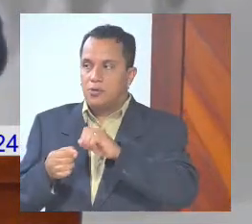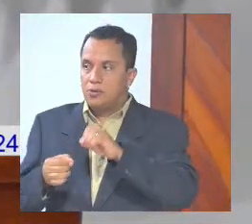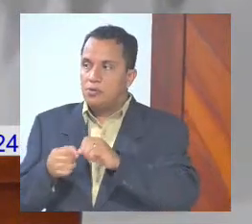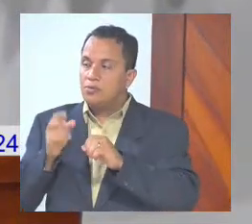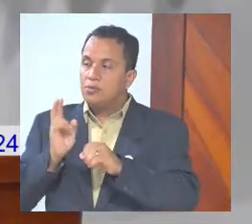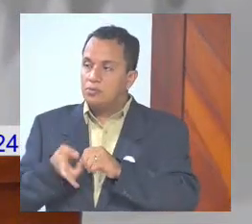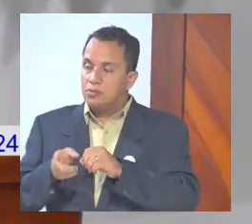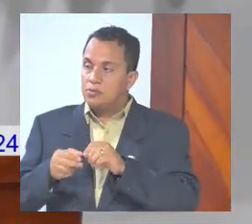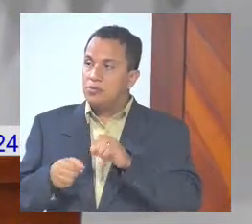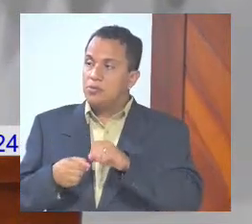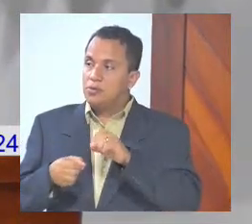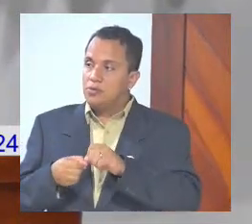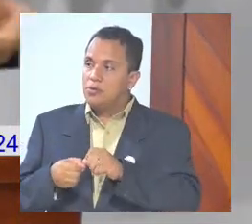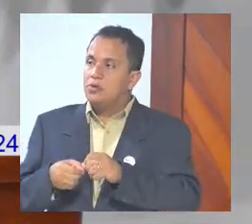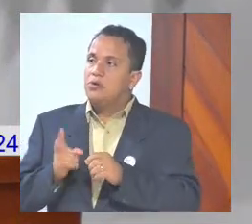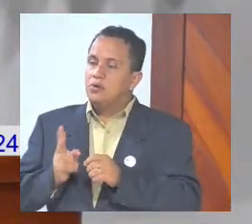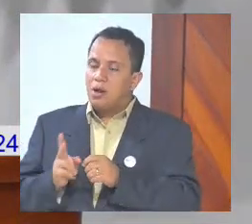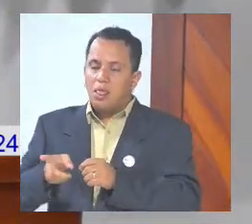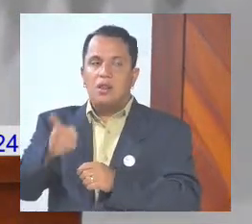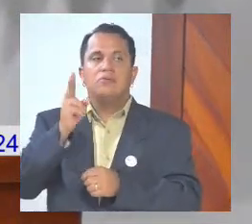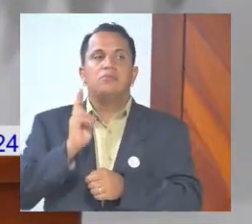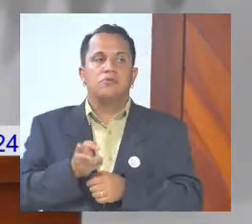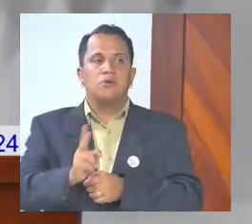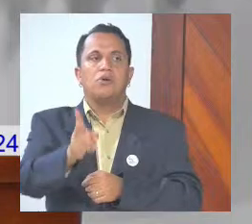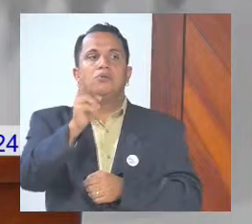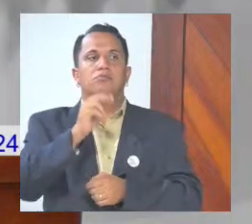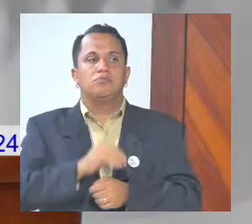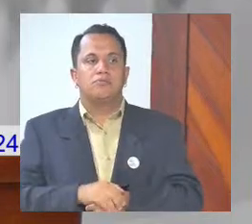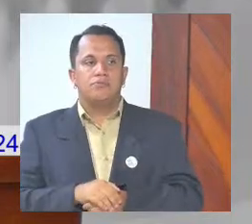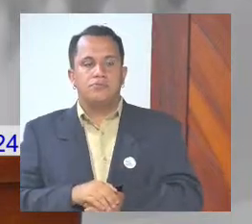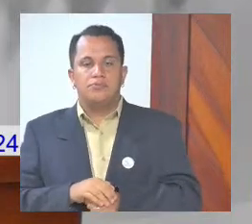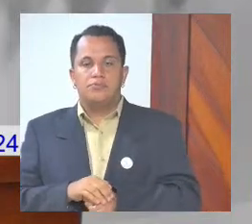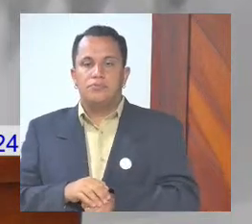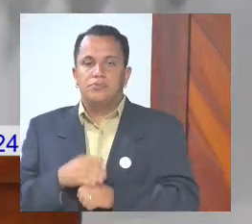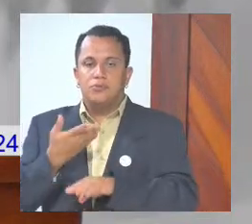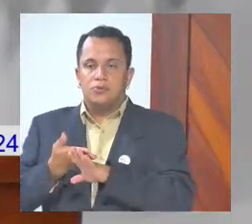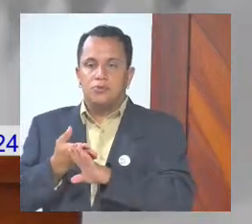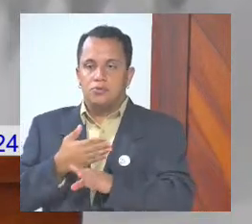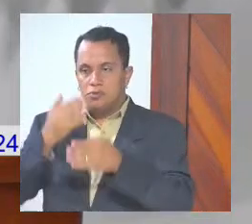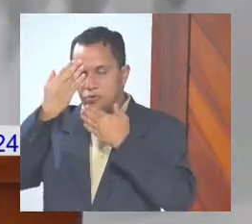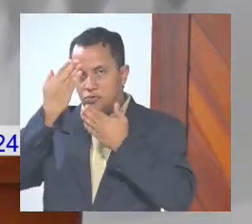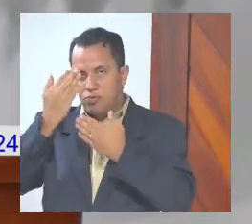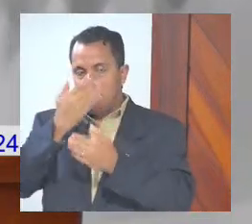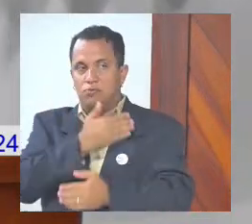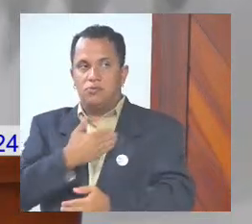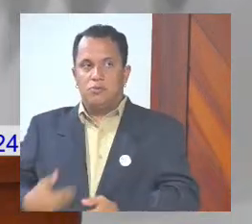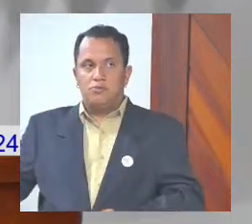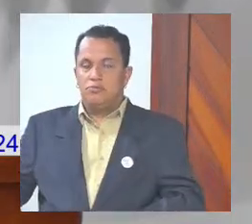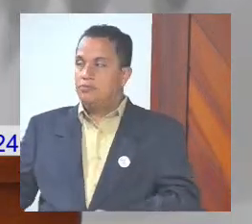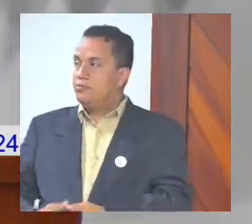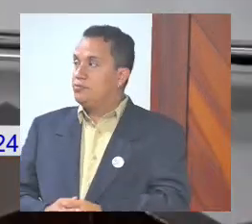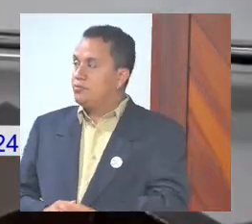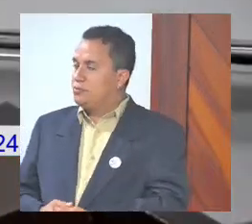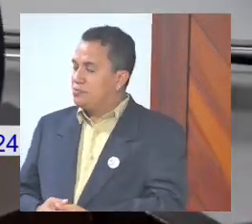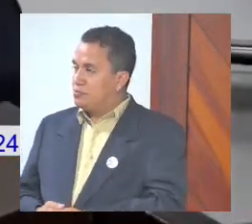eu faço sem medo de errar, sempre fiz, vou continuar fazendo, defendendo o povo de Pinheiro. Muito obrigado, presidente.